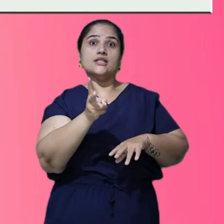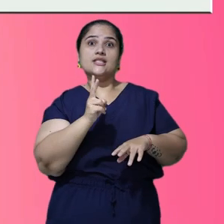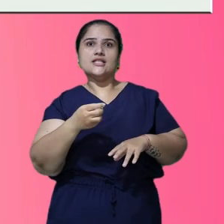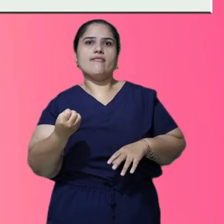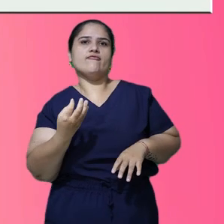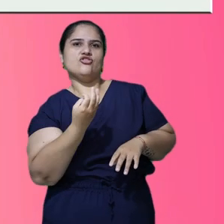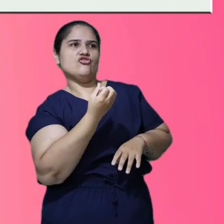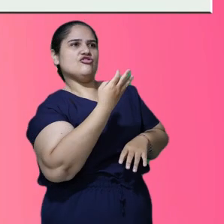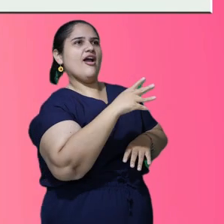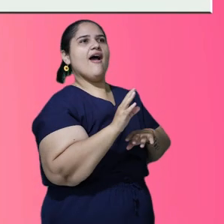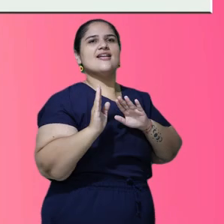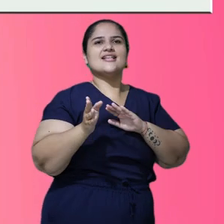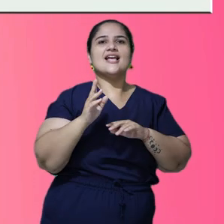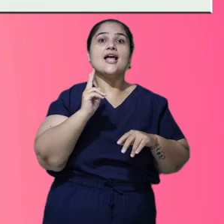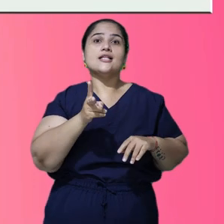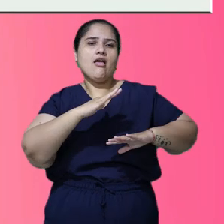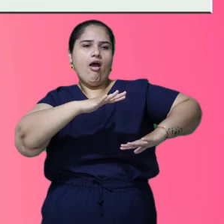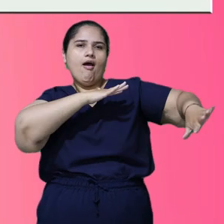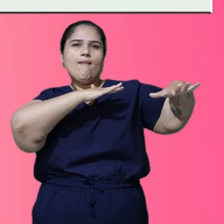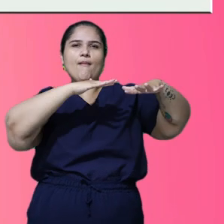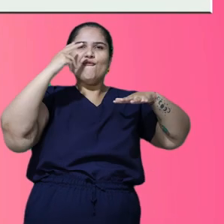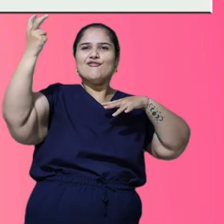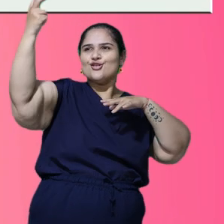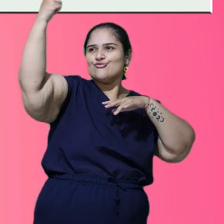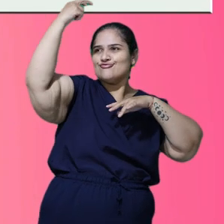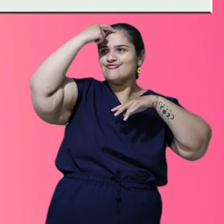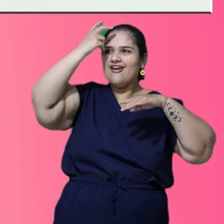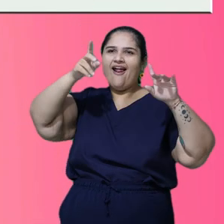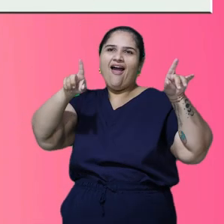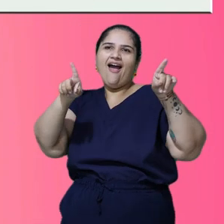movimento cultural, ela sempre foi uma mulher